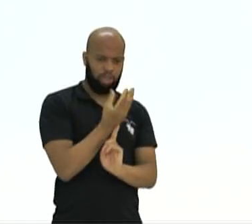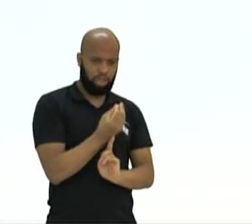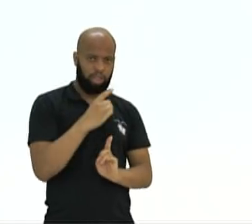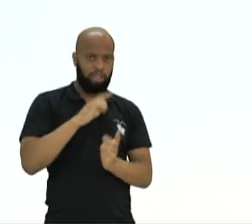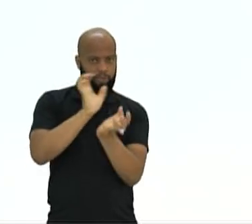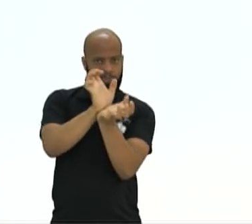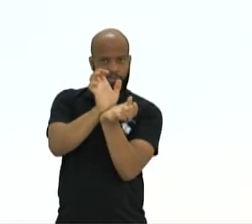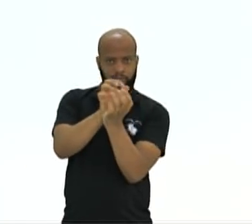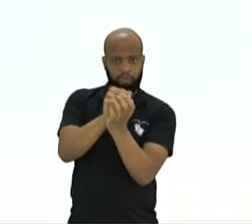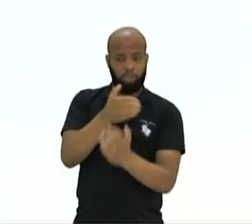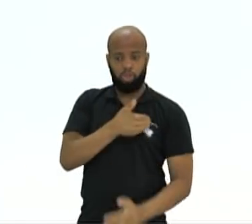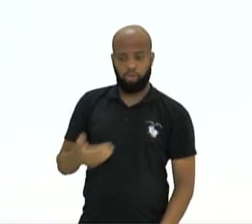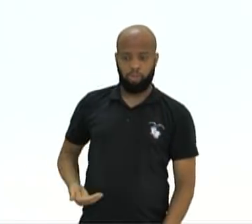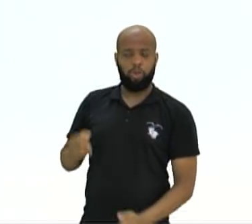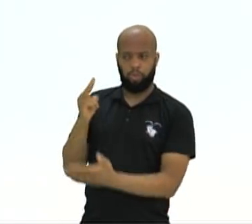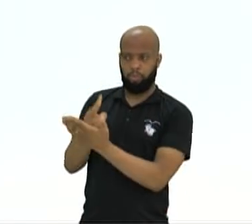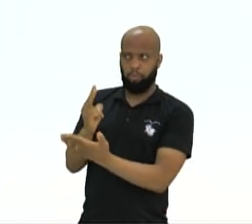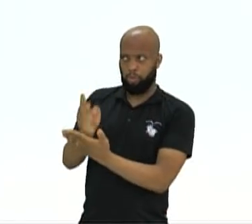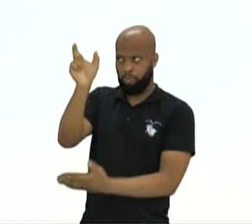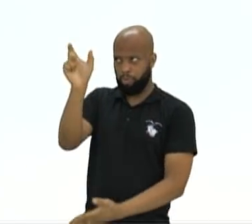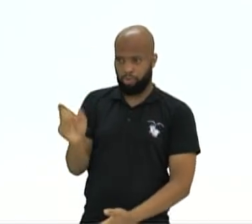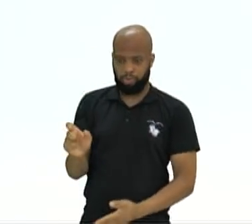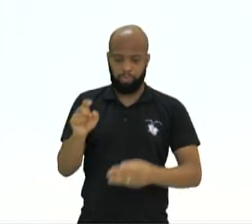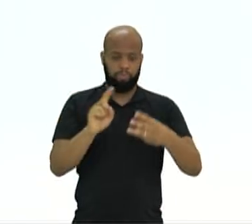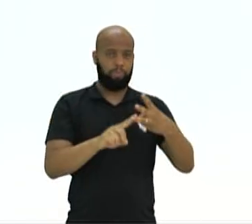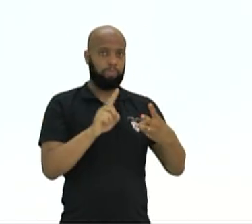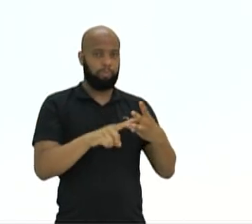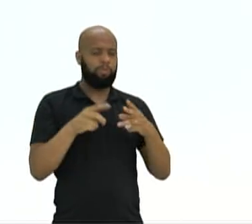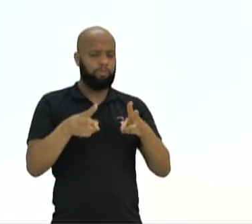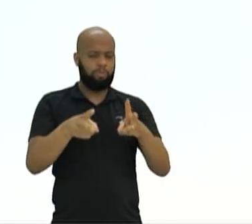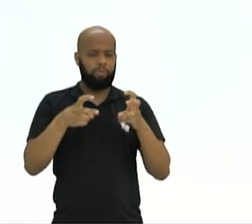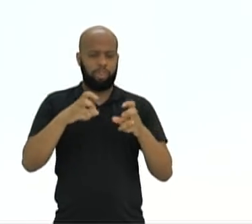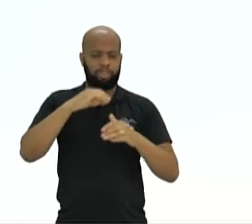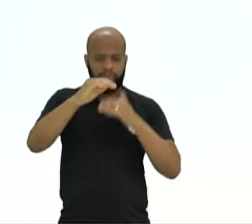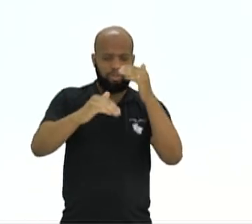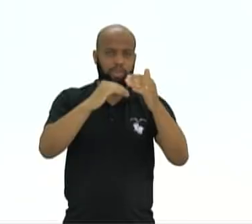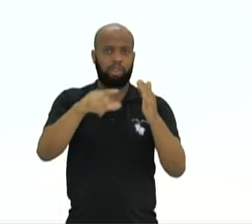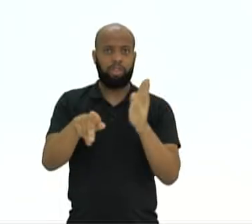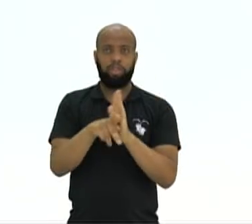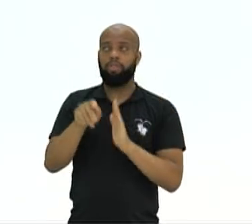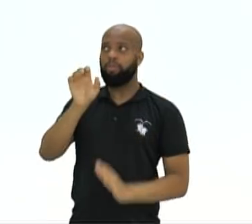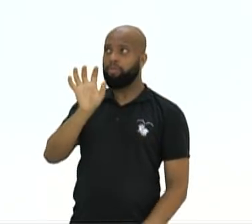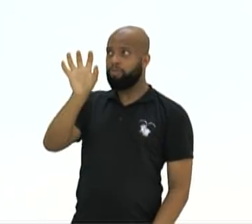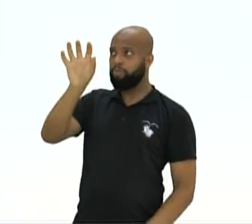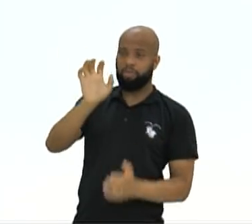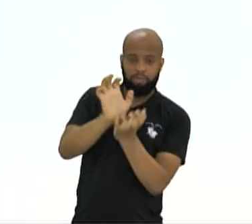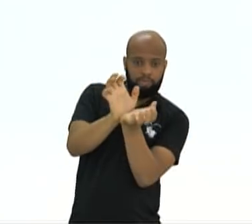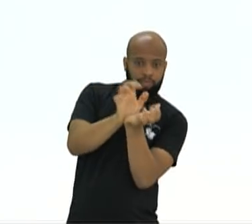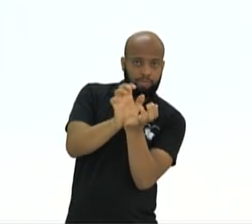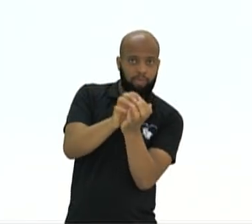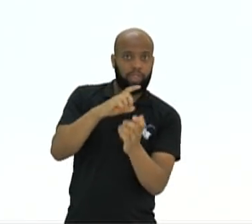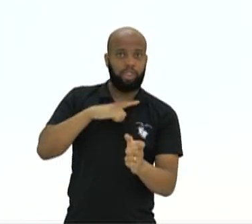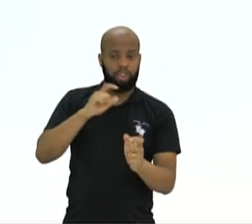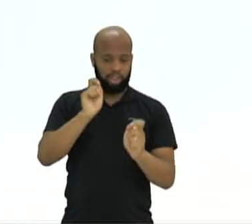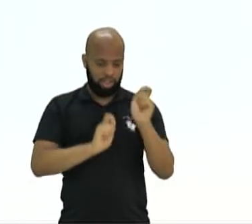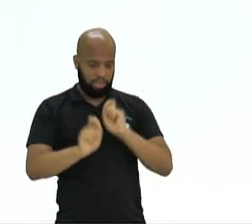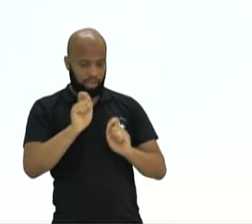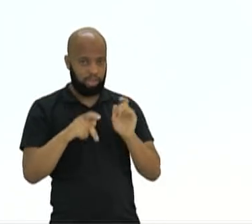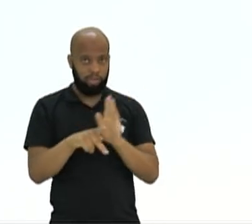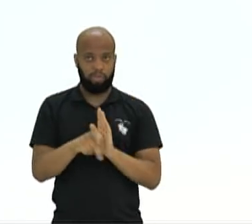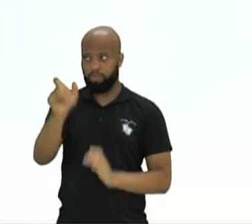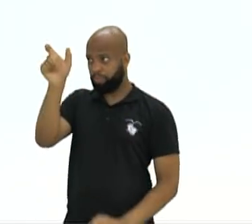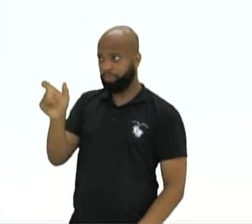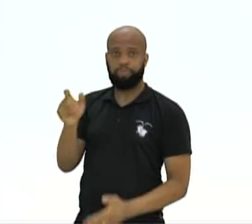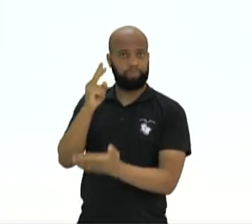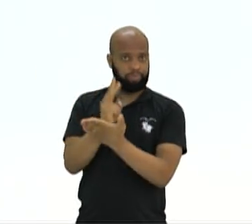com o governo de Nassau. Pô, essa aula vai ficar muito bacana. Próximo, reconhecer o desenvolvimento da região pernambucana sob a administração de Maurício de